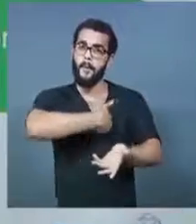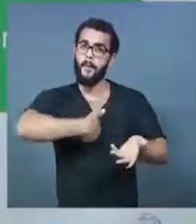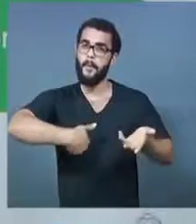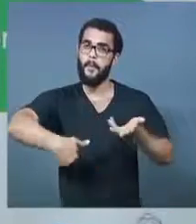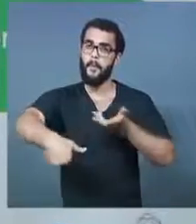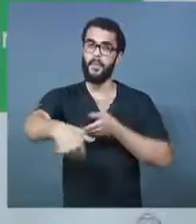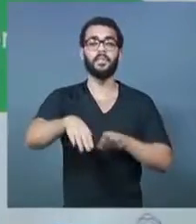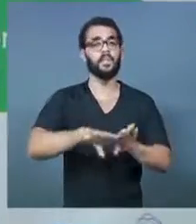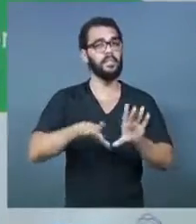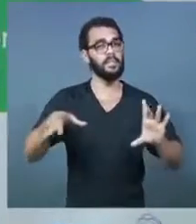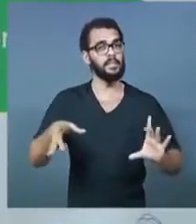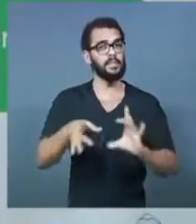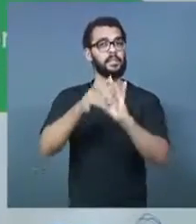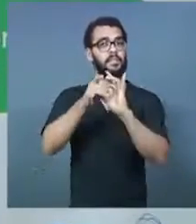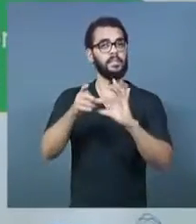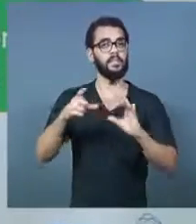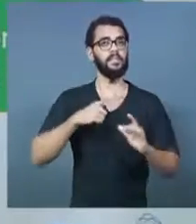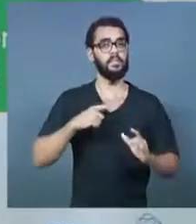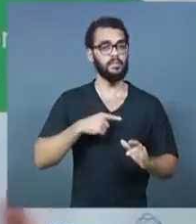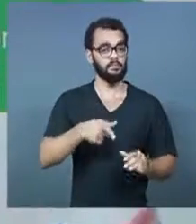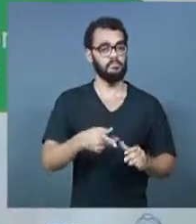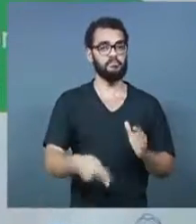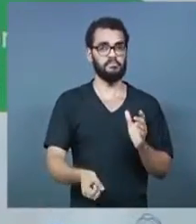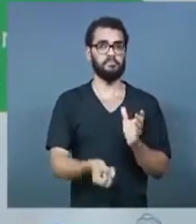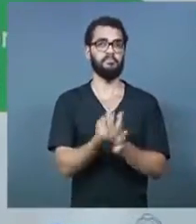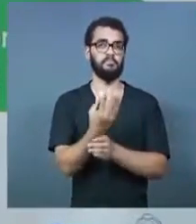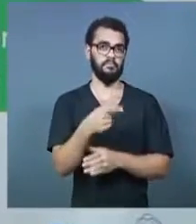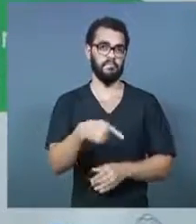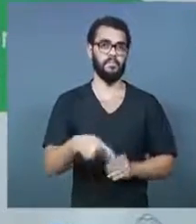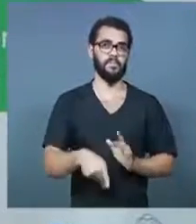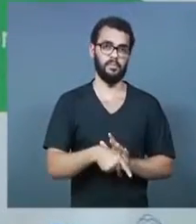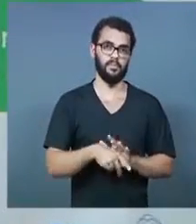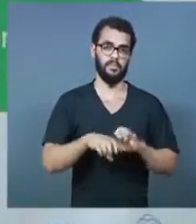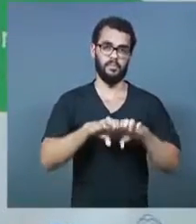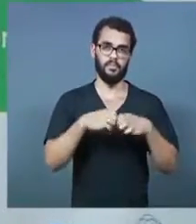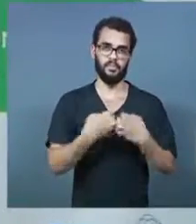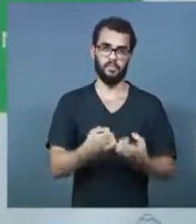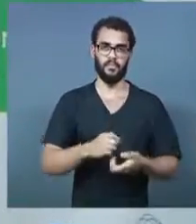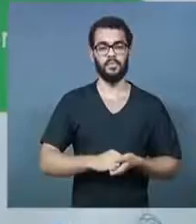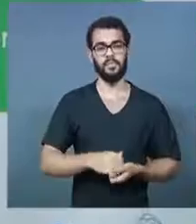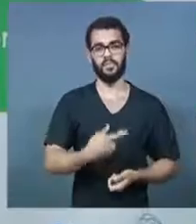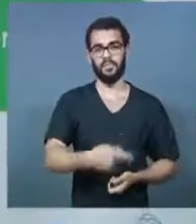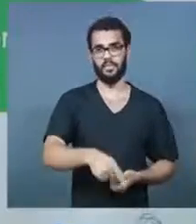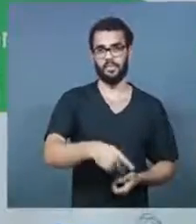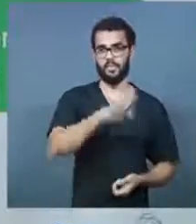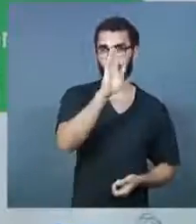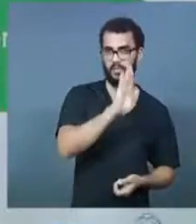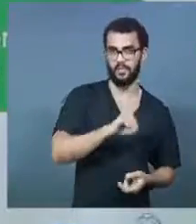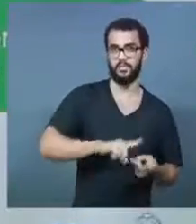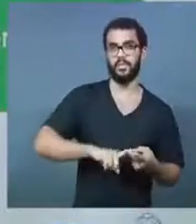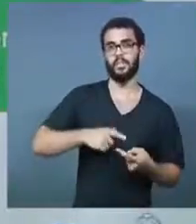Nesses eventos, uma das coisas mais importantes é as parcerias que saem, tanto a nível nacional como internacional.